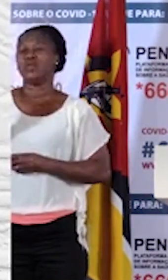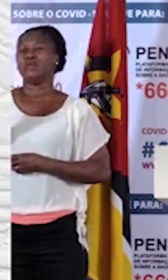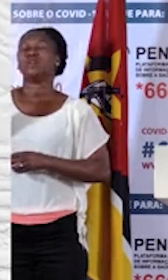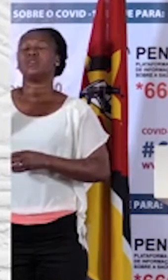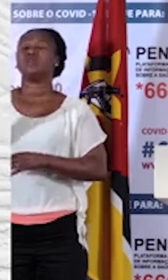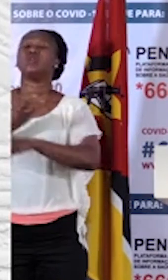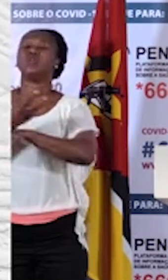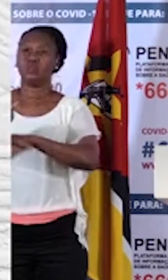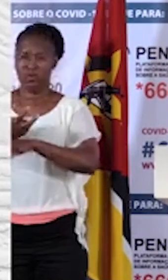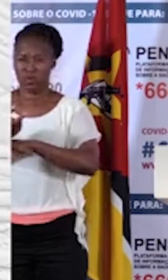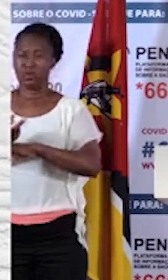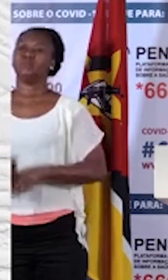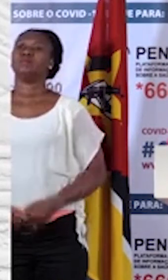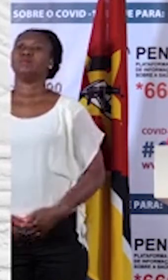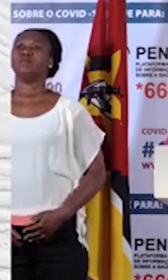horas.